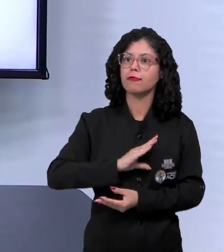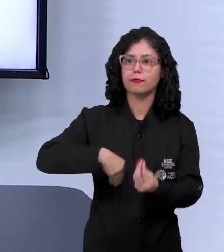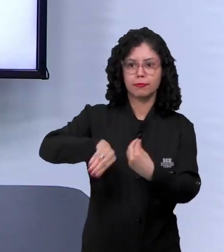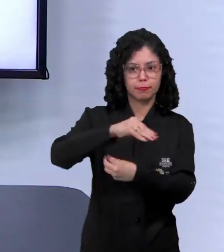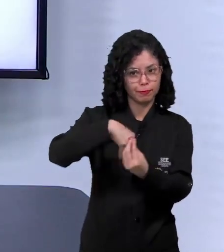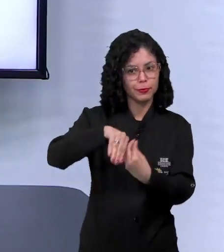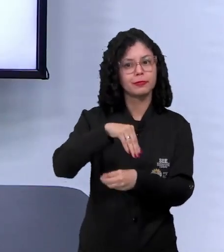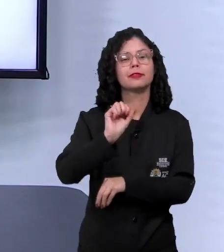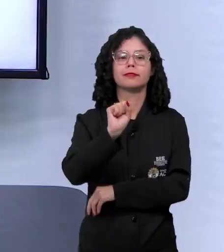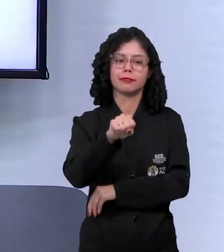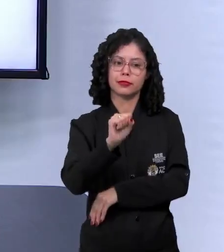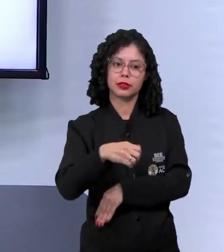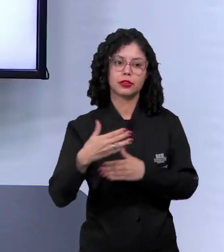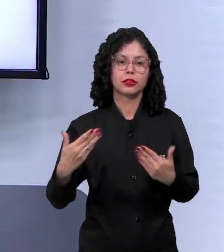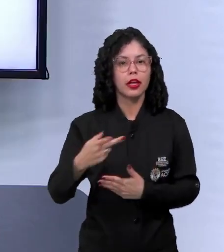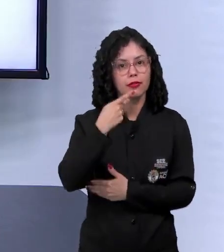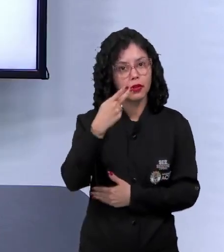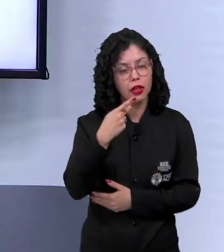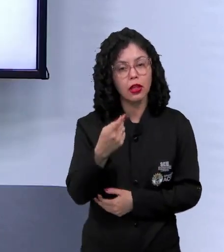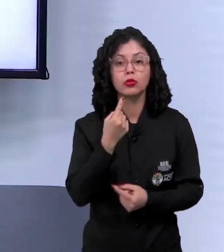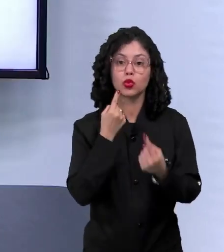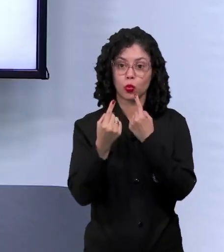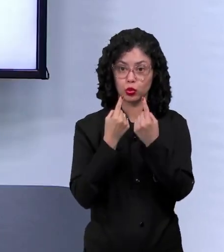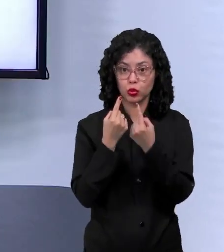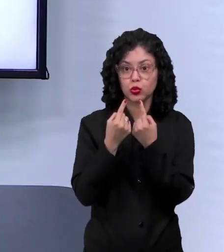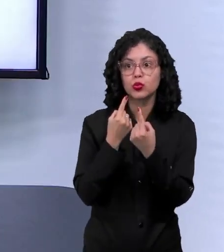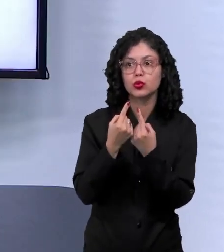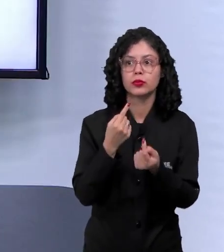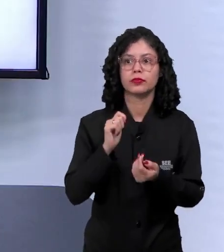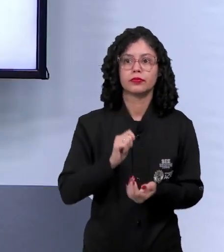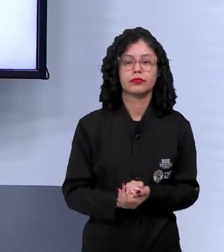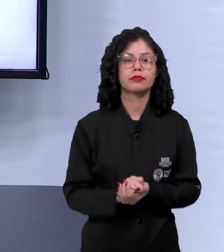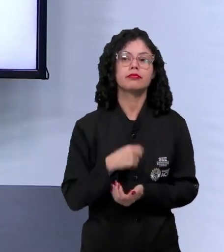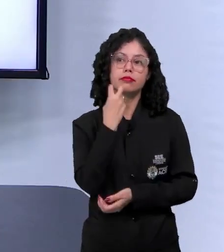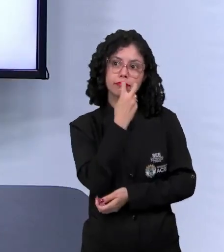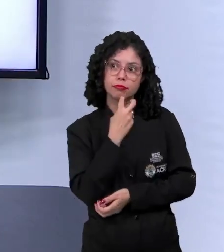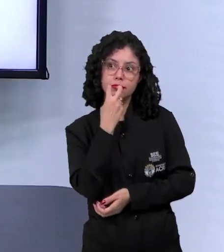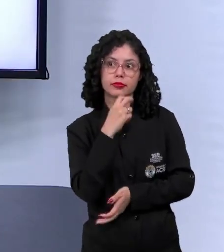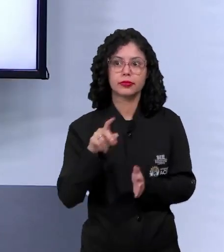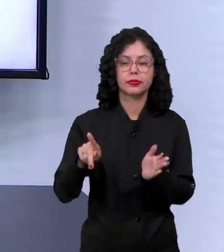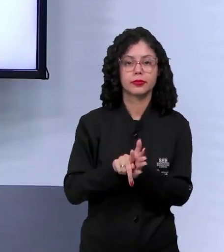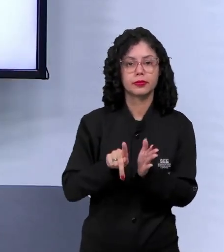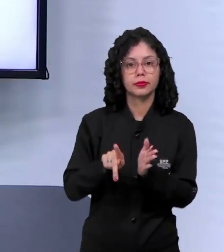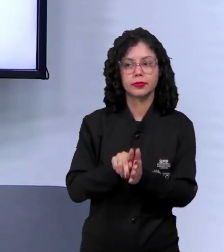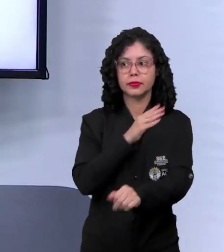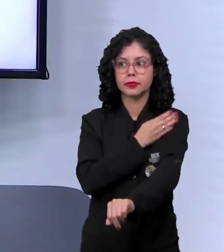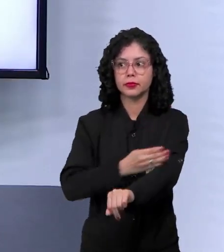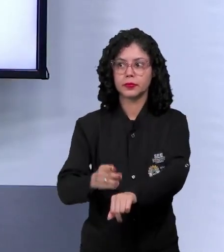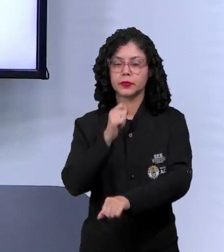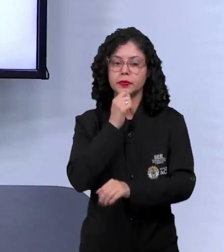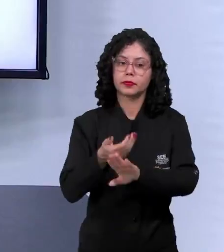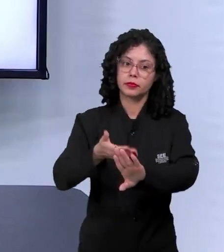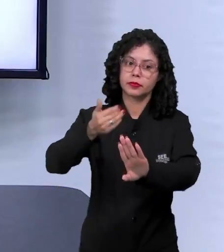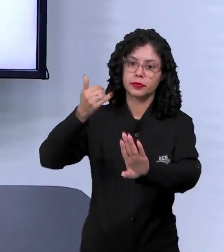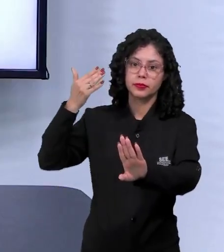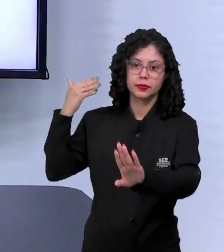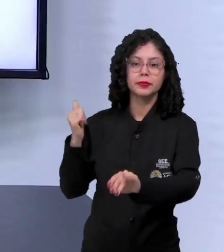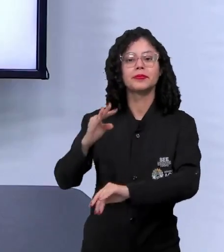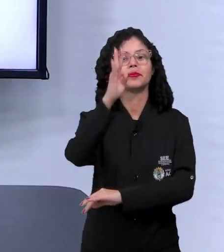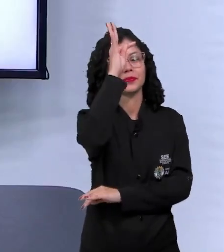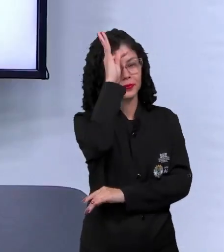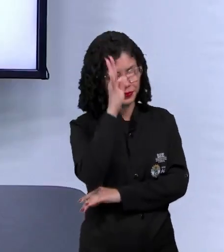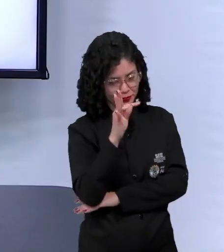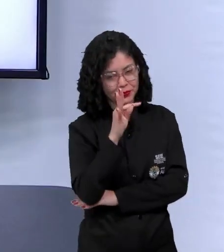envolvida nisso, porque quando nós falamos de comunicação, oralidade, de costumes passados de forma